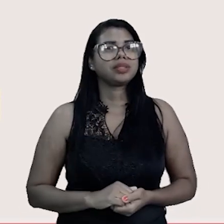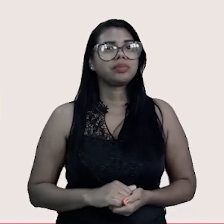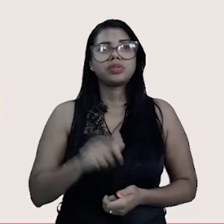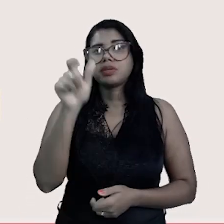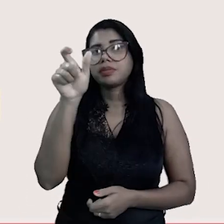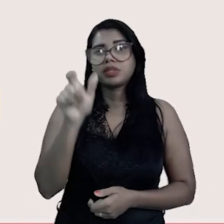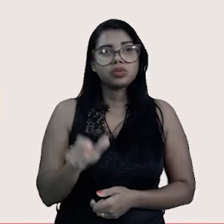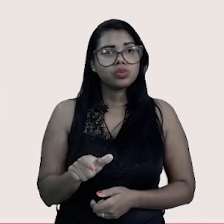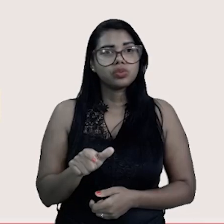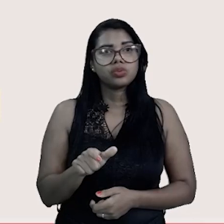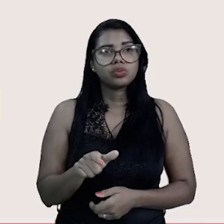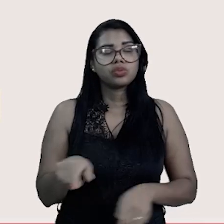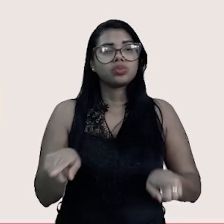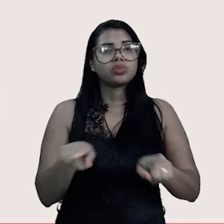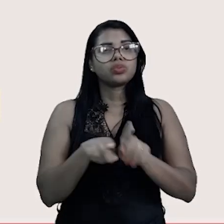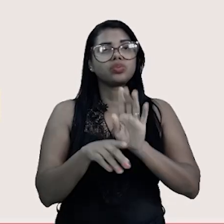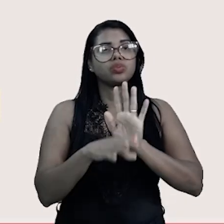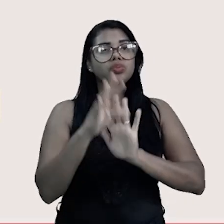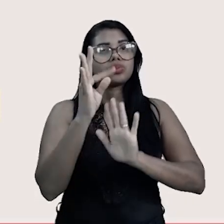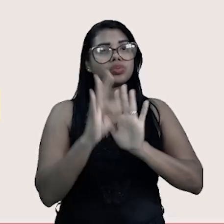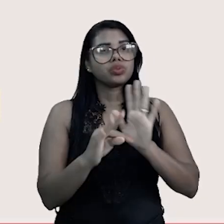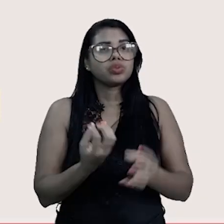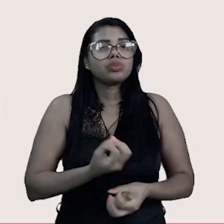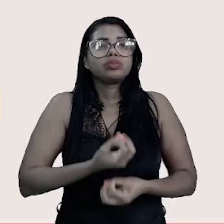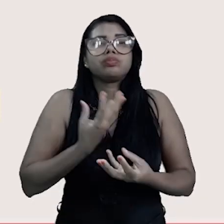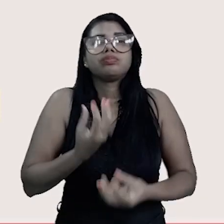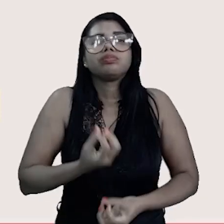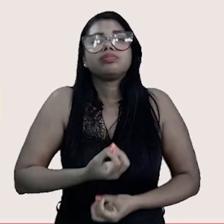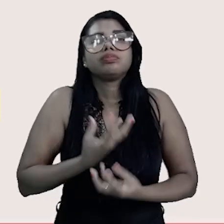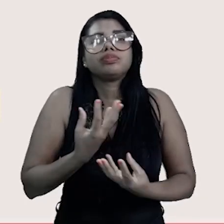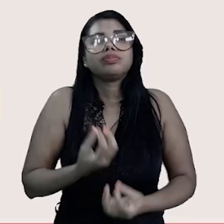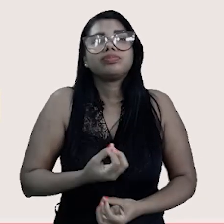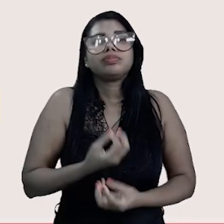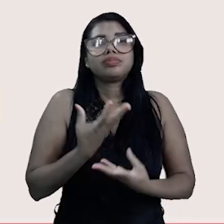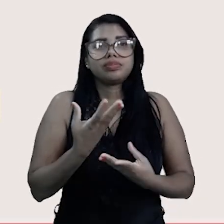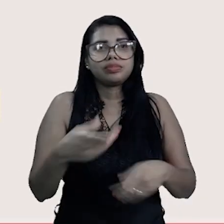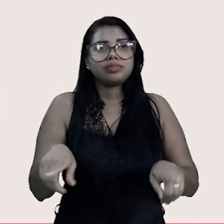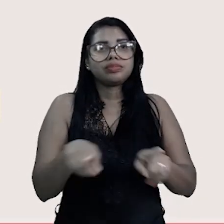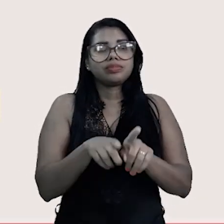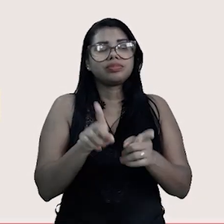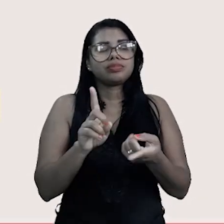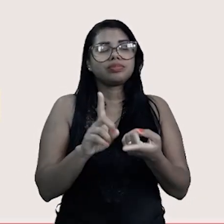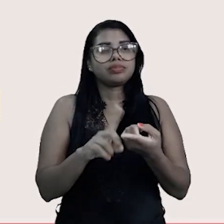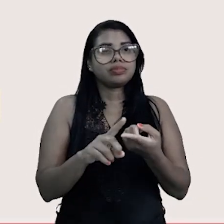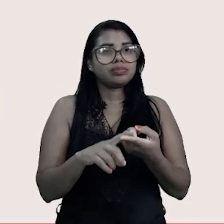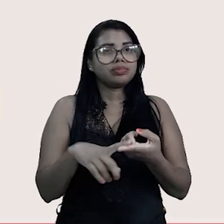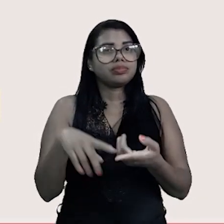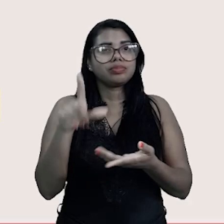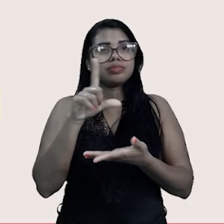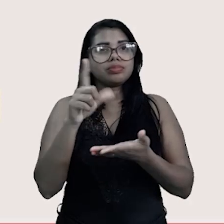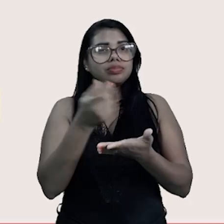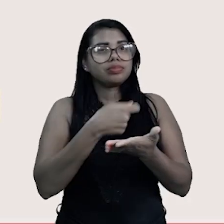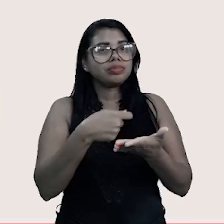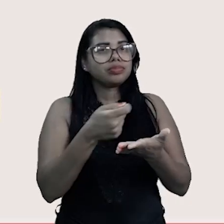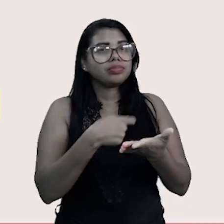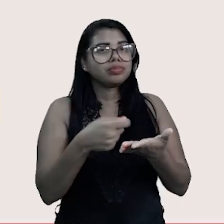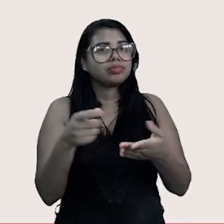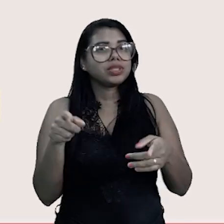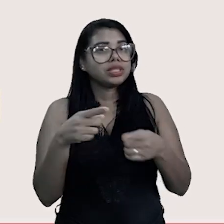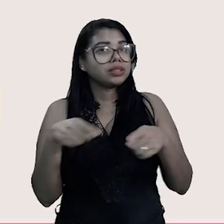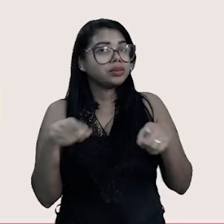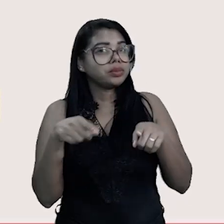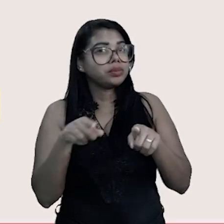em textos poéticos, você pode encontrar, né, em letras e composições musicais. Olha outro exemplo aqui,